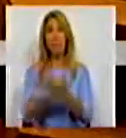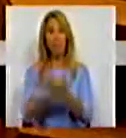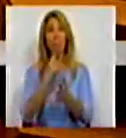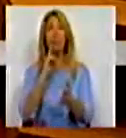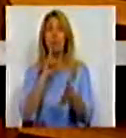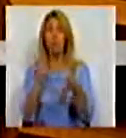projeto do Partido Comunista, dizer que o que propõe é a reestruturação da redação originária de 2007, na qual nós nos